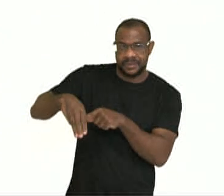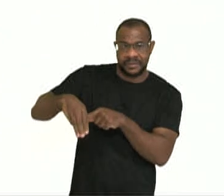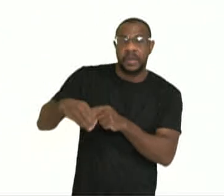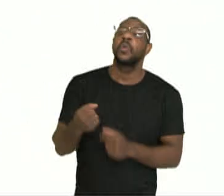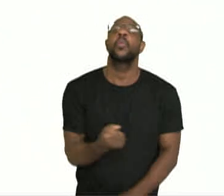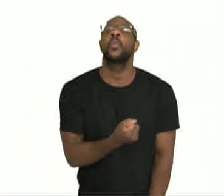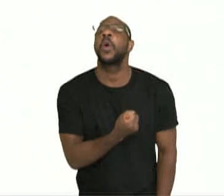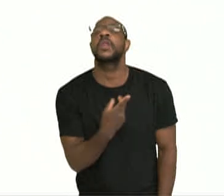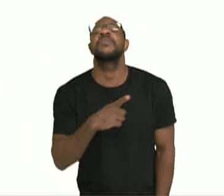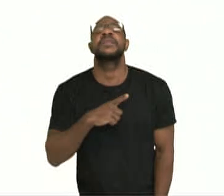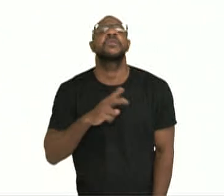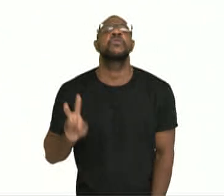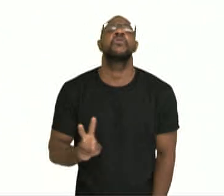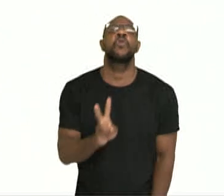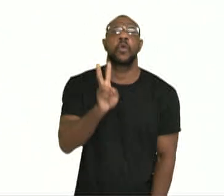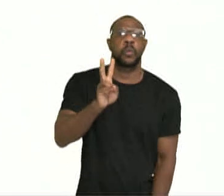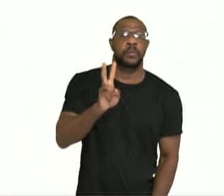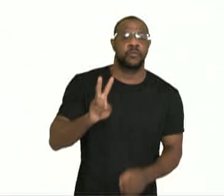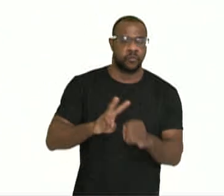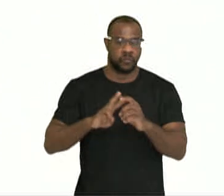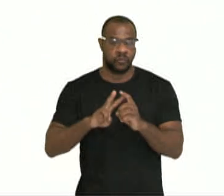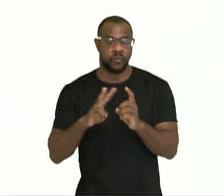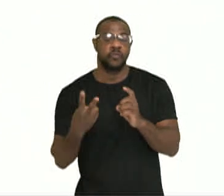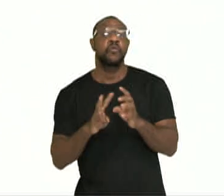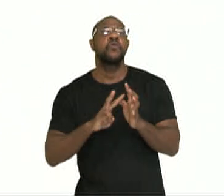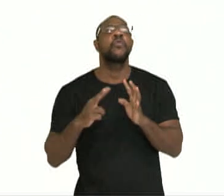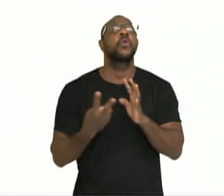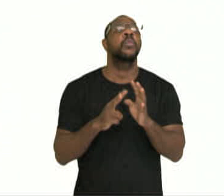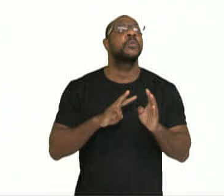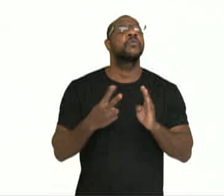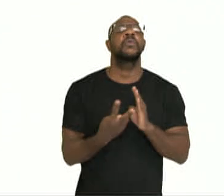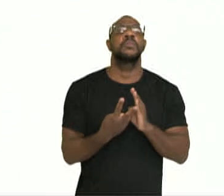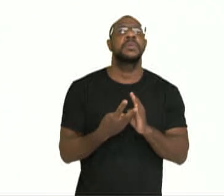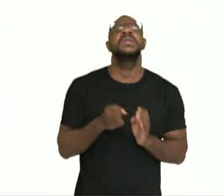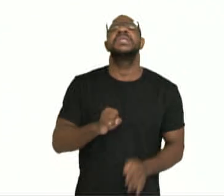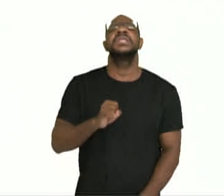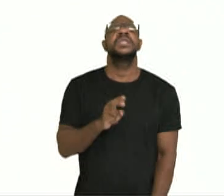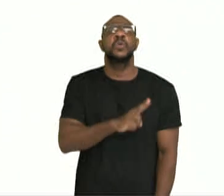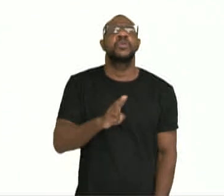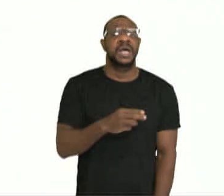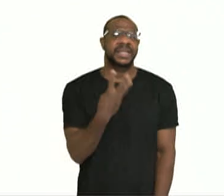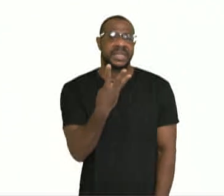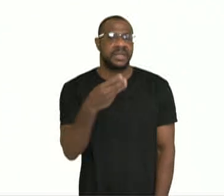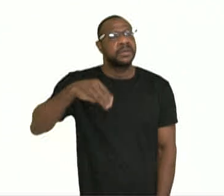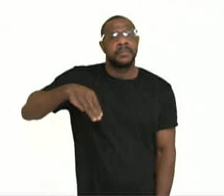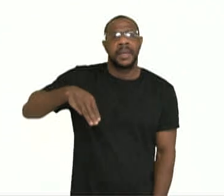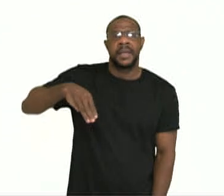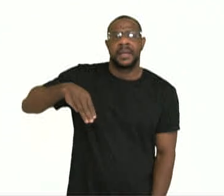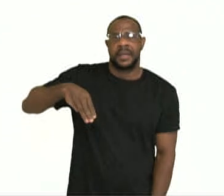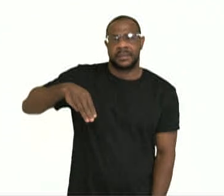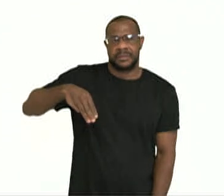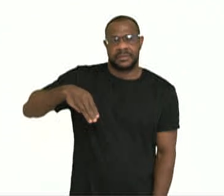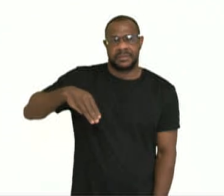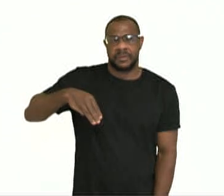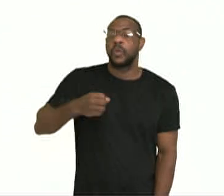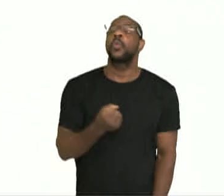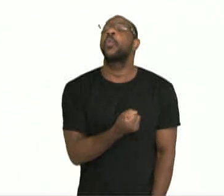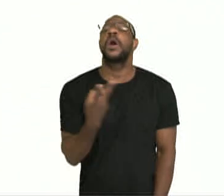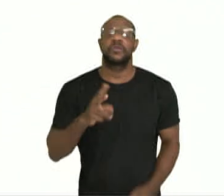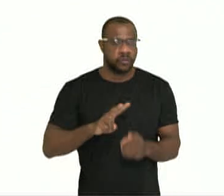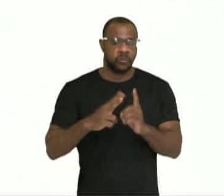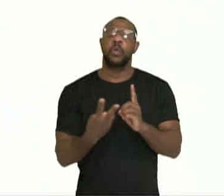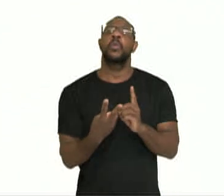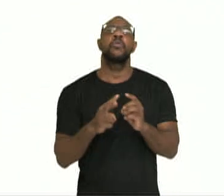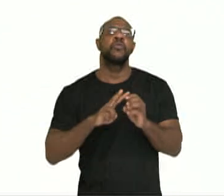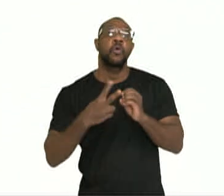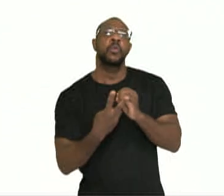volume? E se eu usar 3 metros, quanto que eu vou ter de volume? Então, pense um pouquinho e a gente já volta.